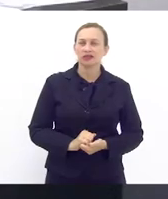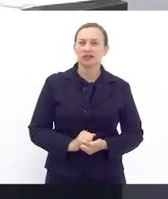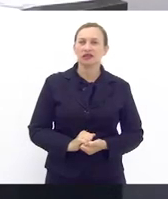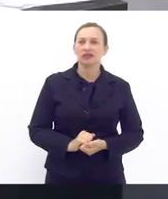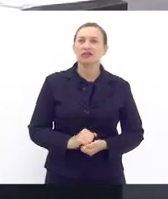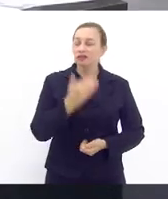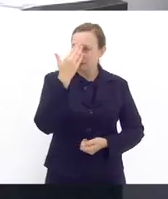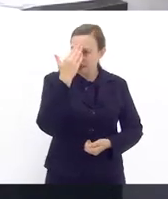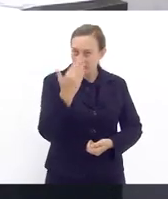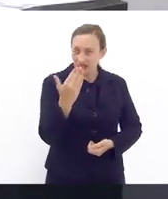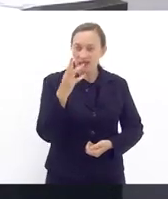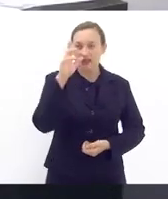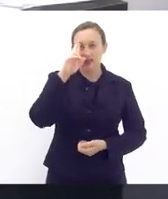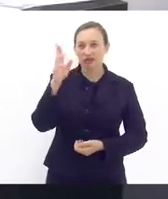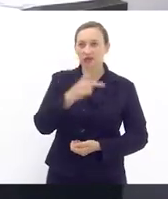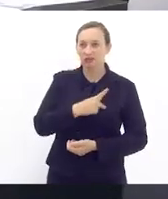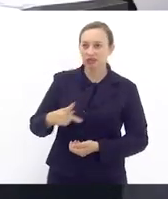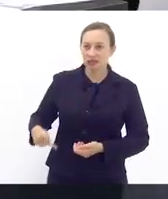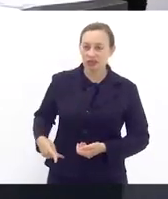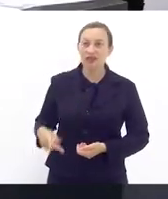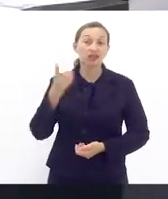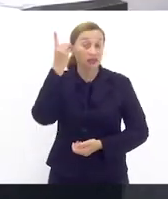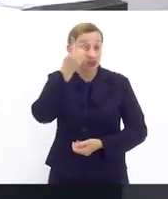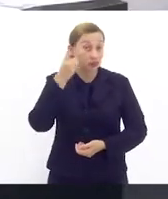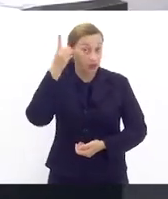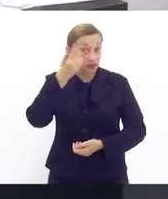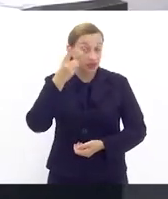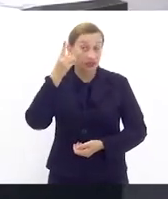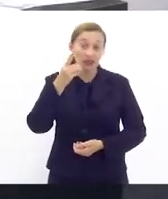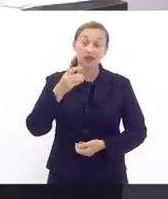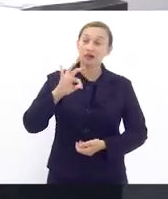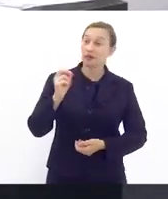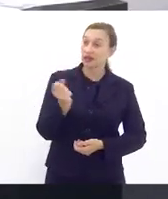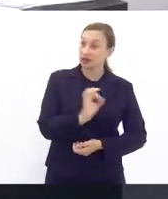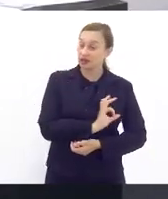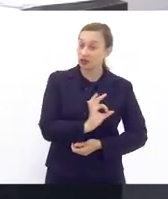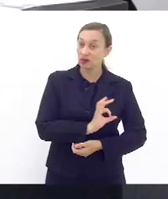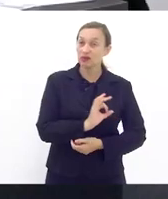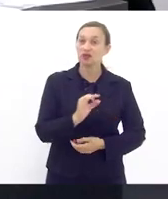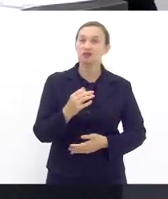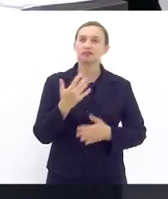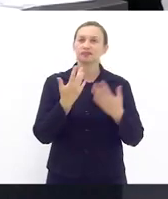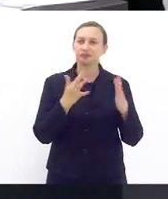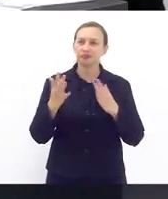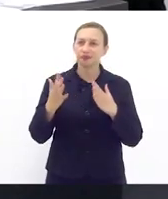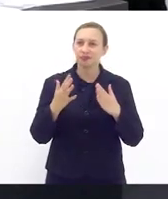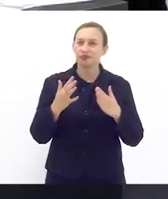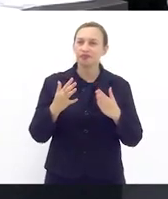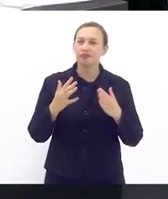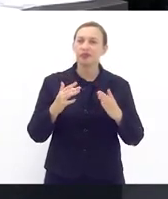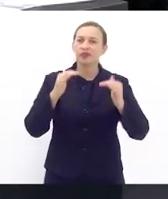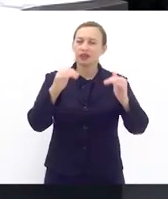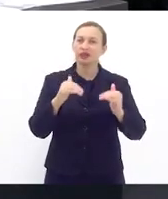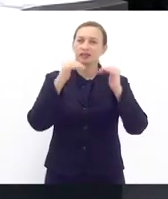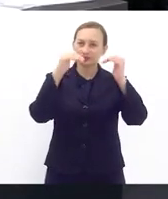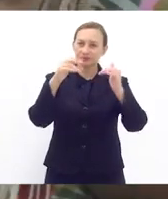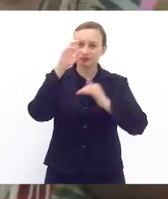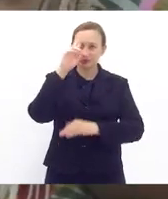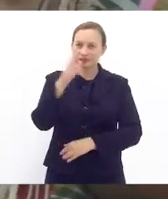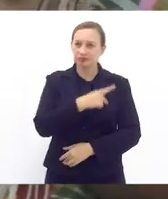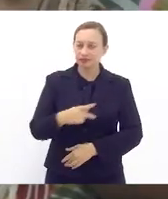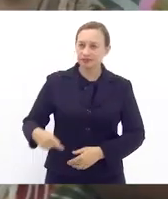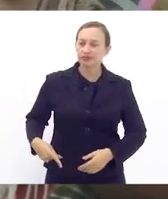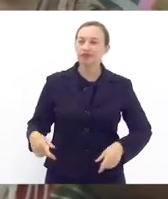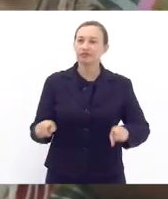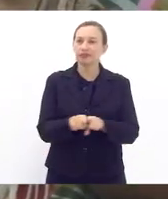obrigado senhora Presidente deputada Marta Rocha saudando vossa excelência E também o